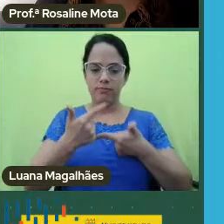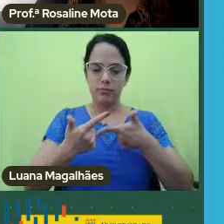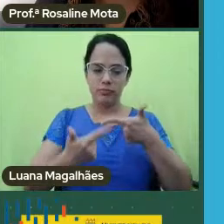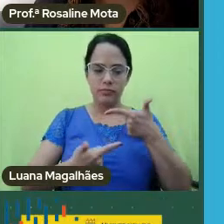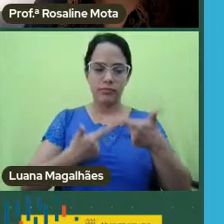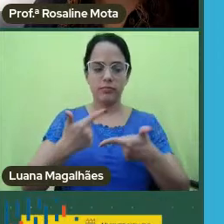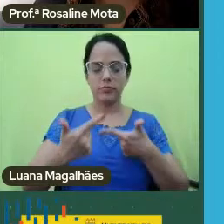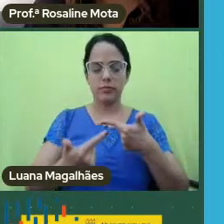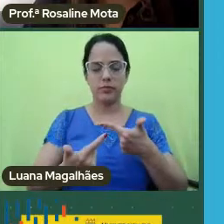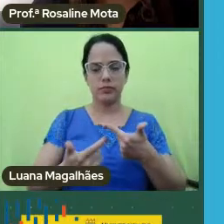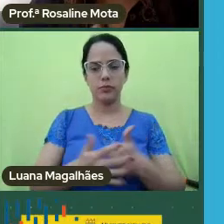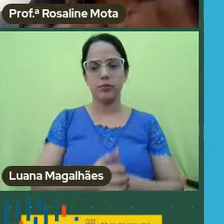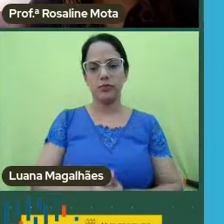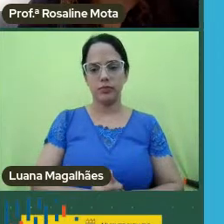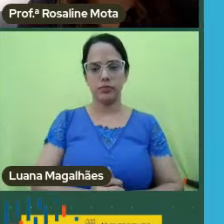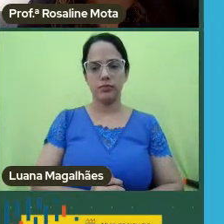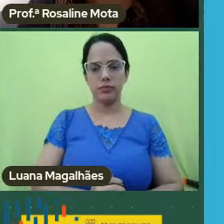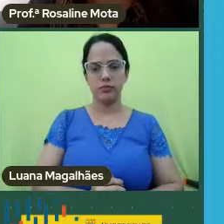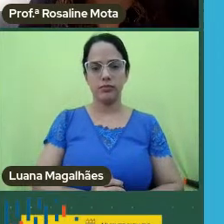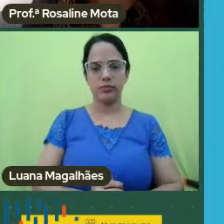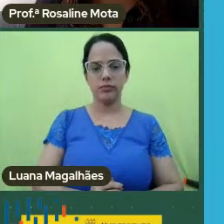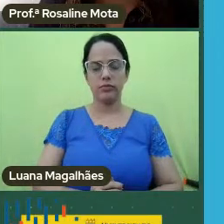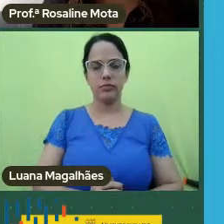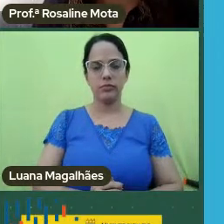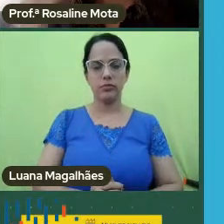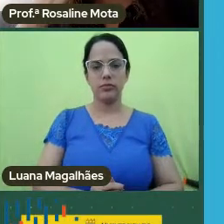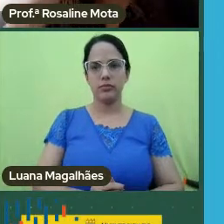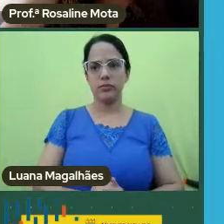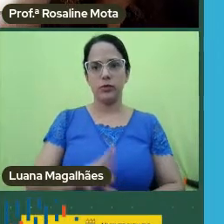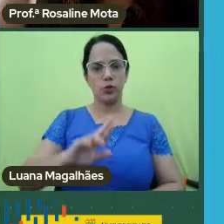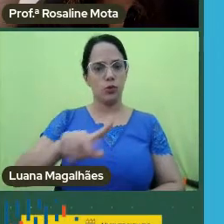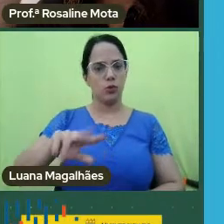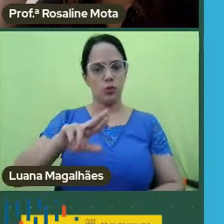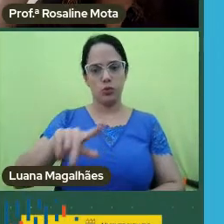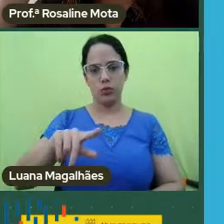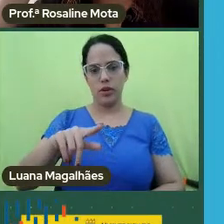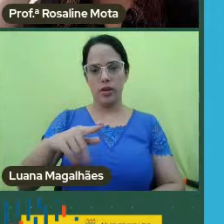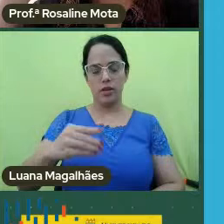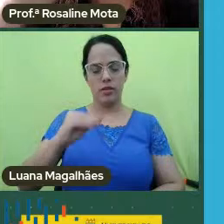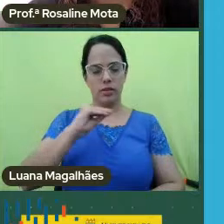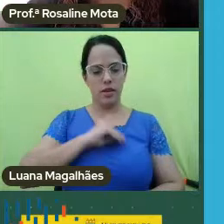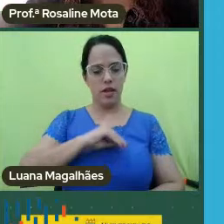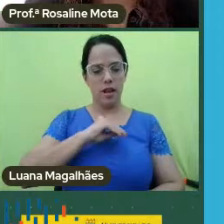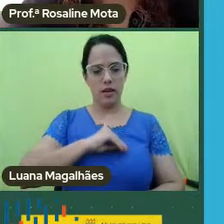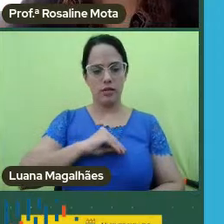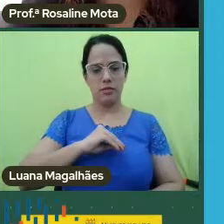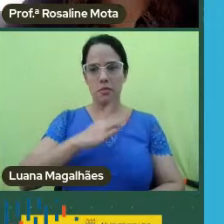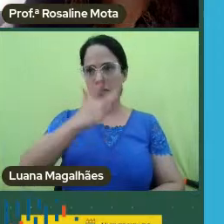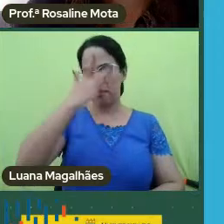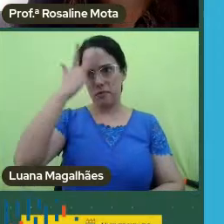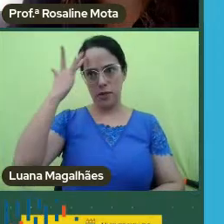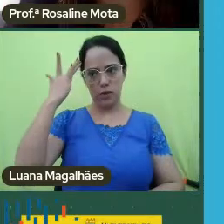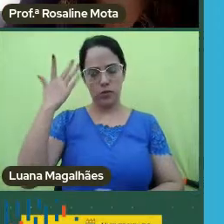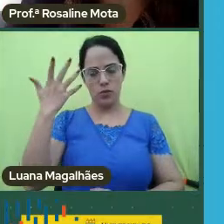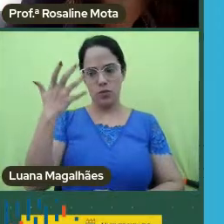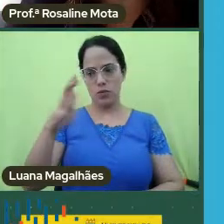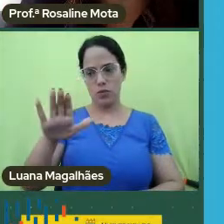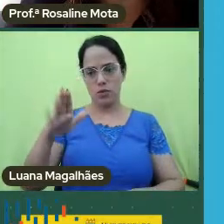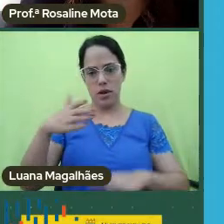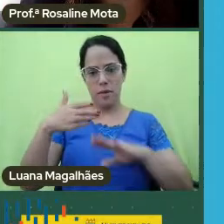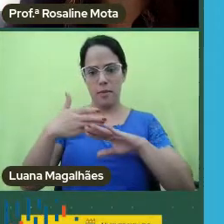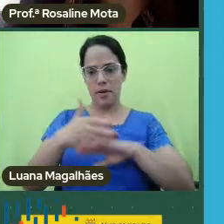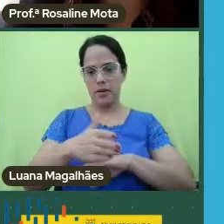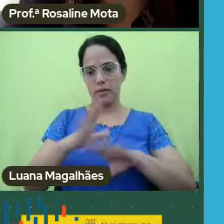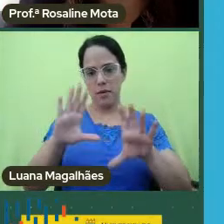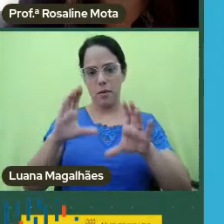muito delicada. É, e também não é remunerado, então acho que muita gente também foge por conta disso,